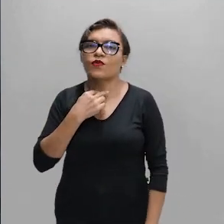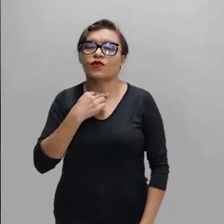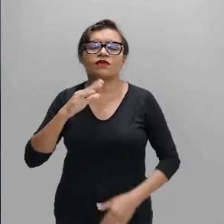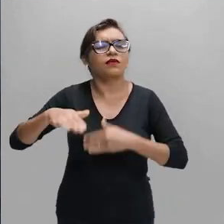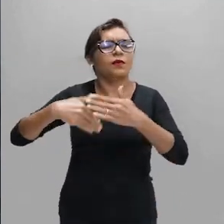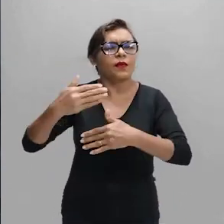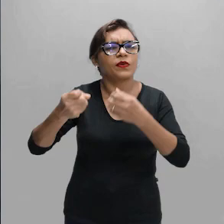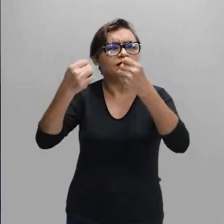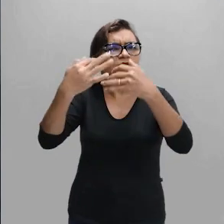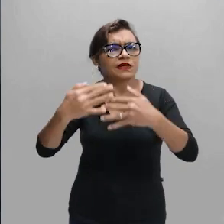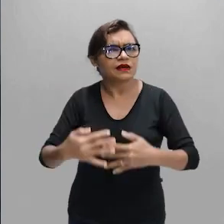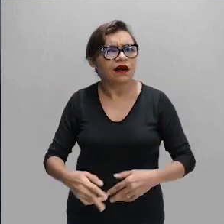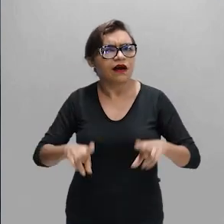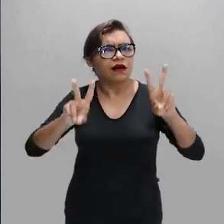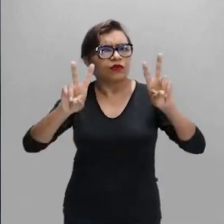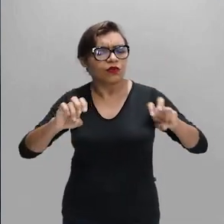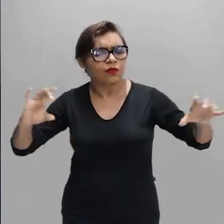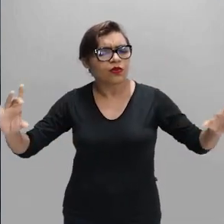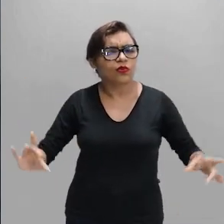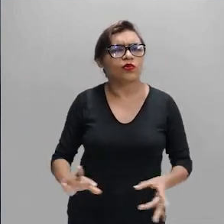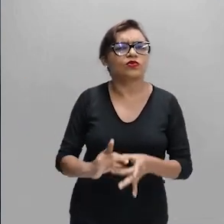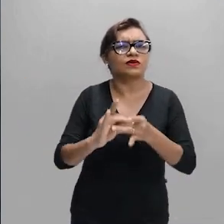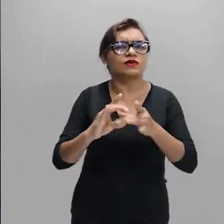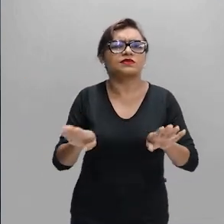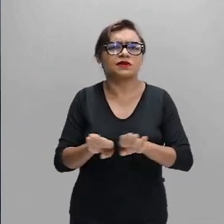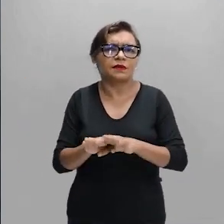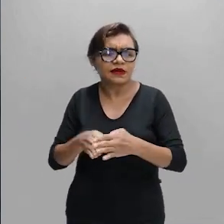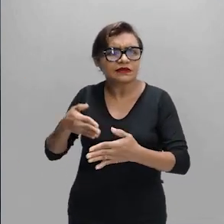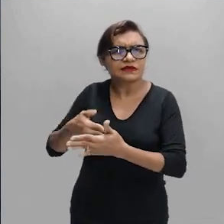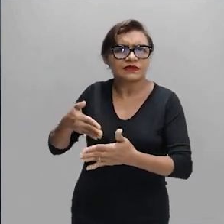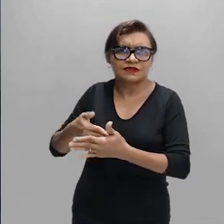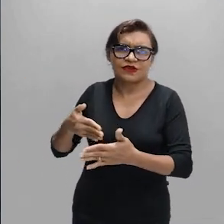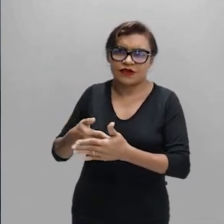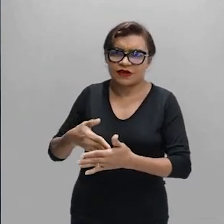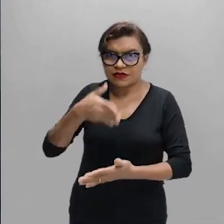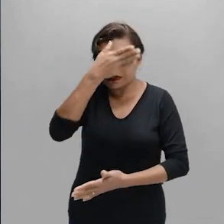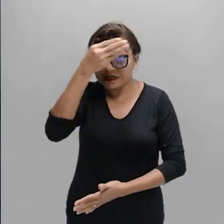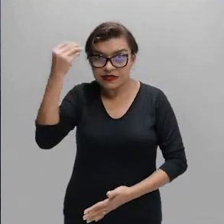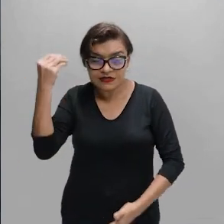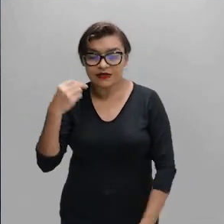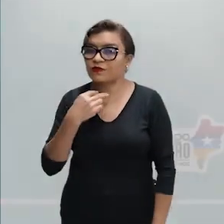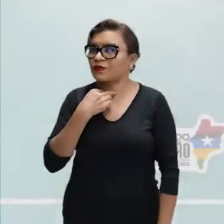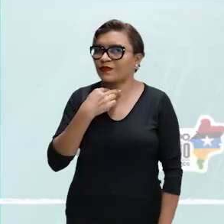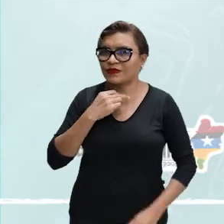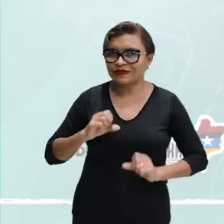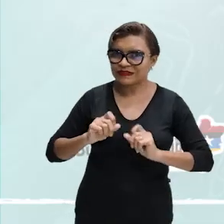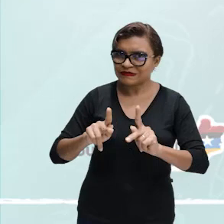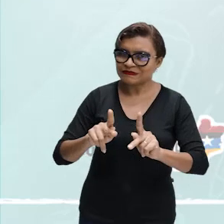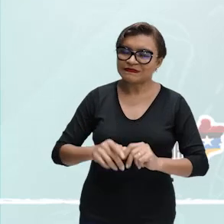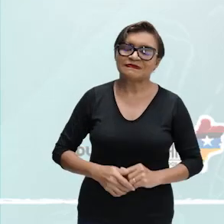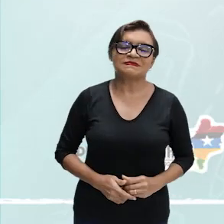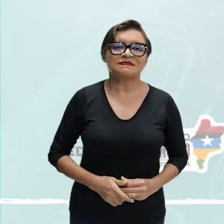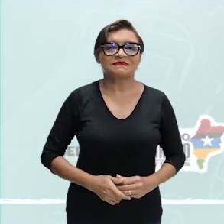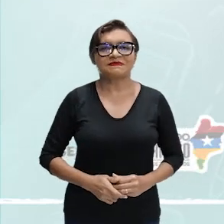sobre condutores, né, em outras aulas, condutores e isolantes. Então não pode esquecer essa relação.